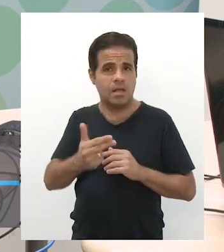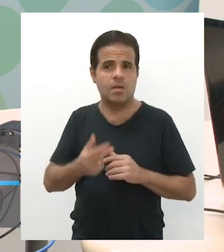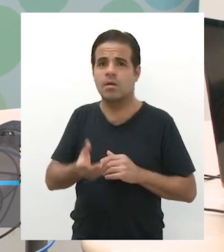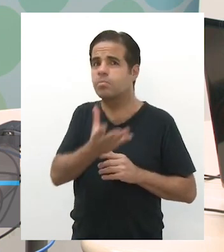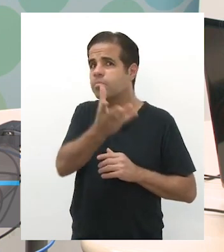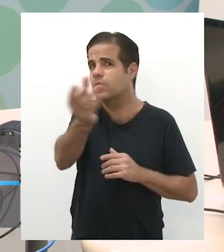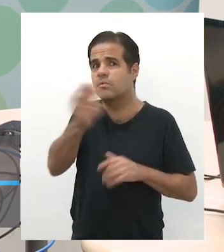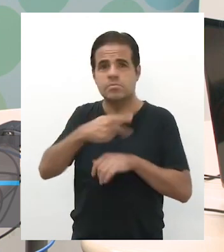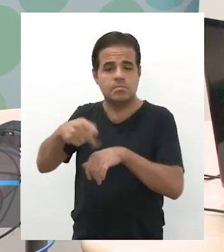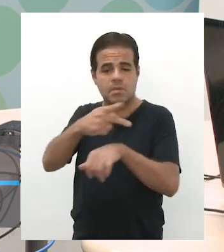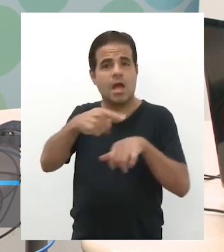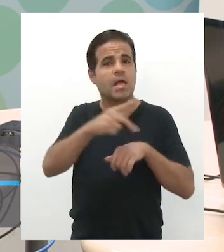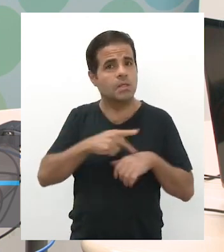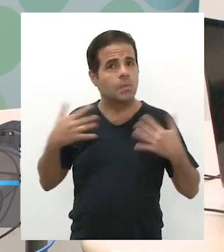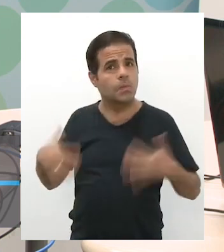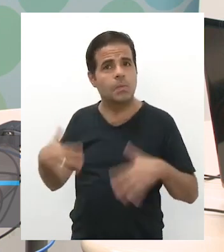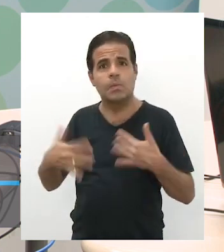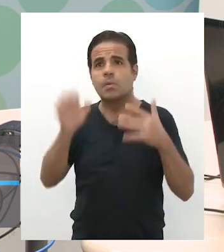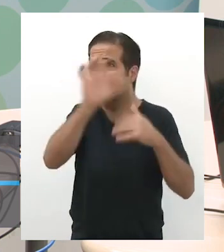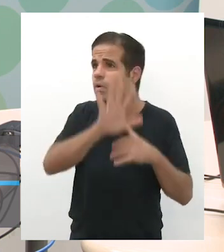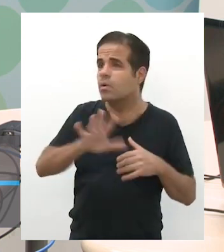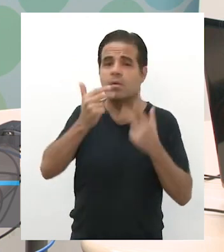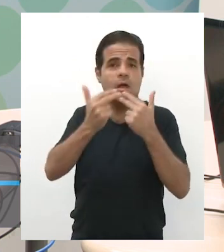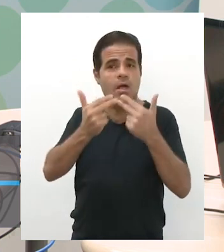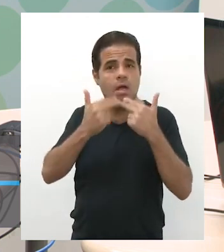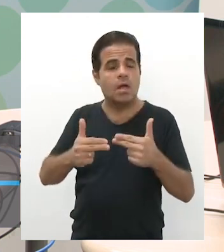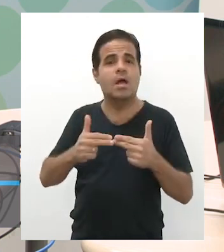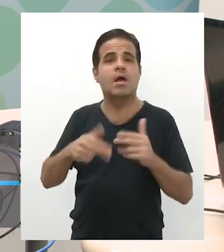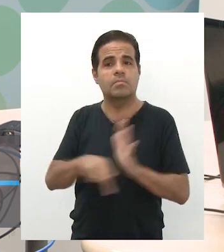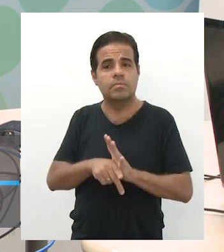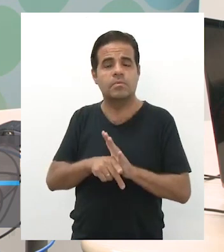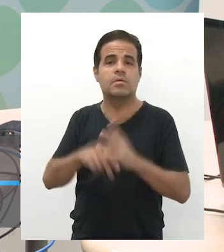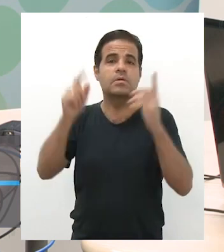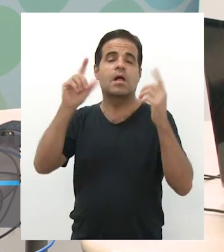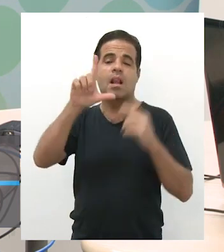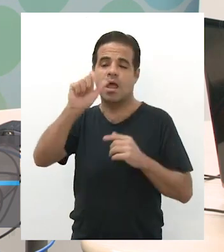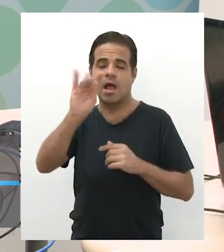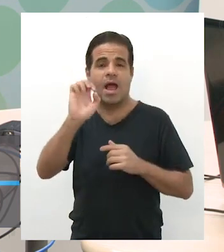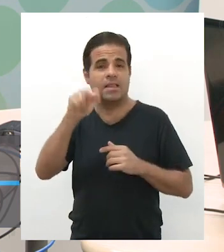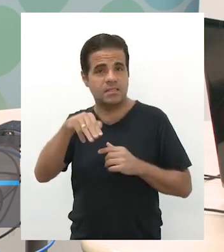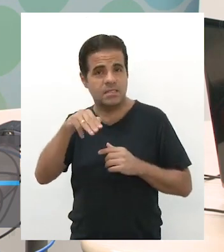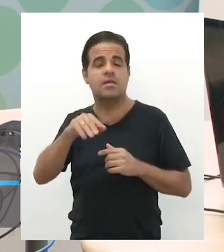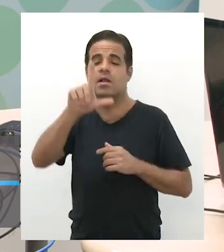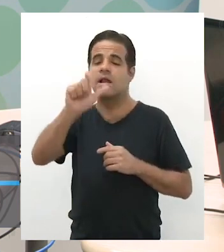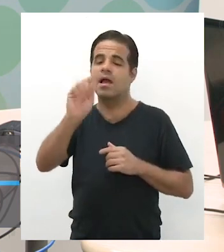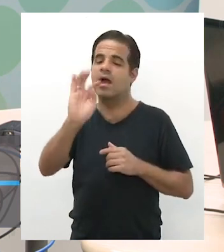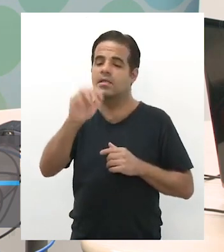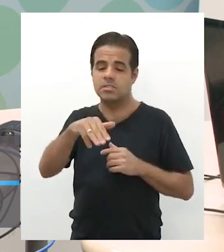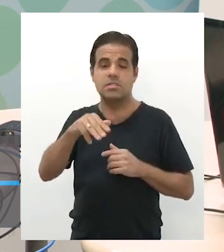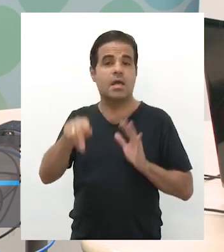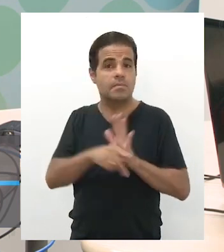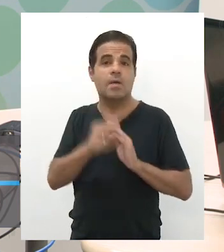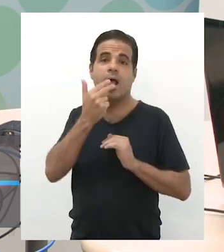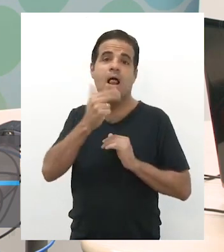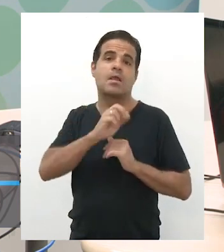Muitos países europeus têm idiomas de origem latina. O latim era a língua oficial dos